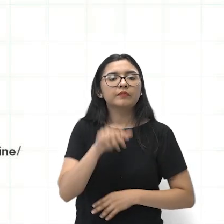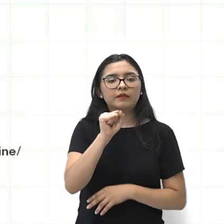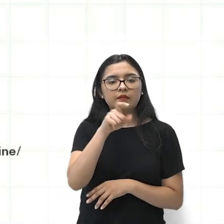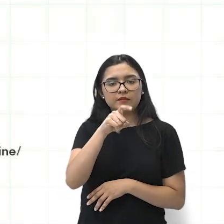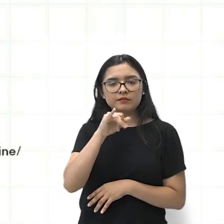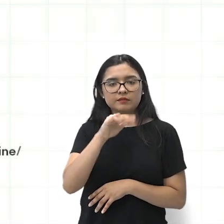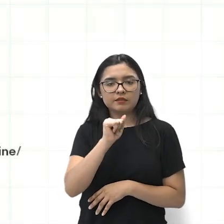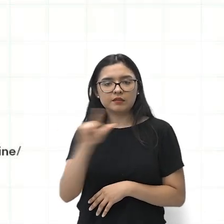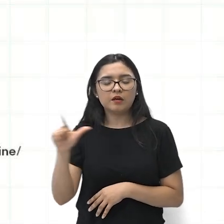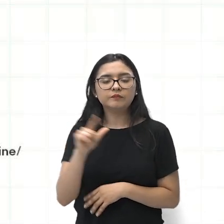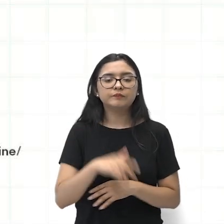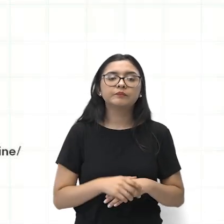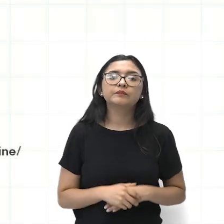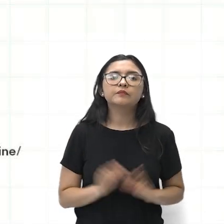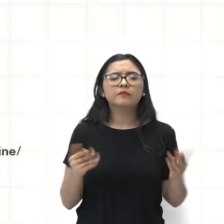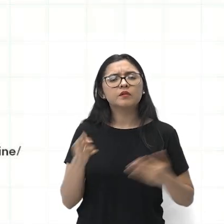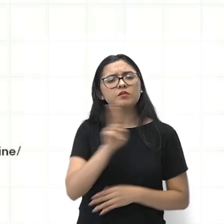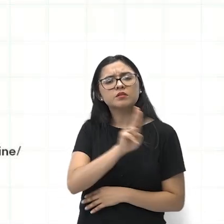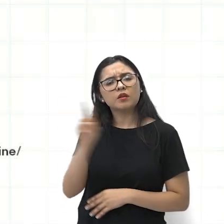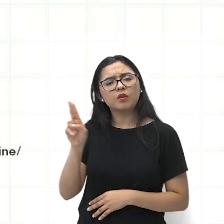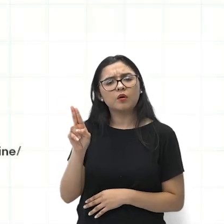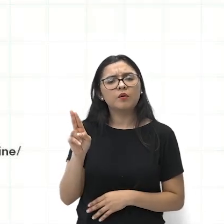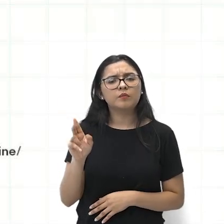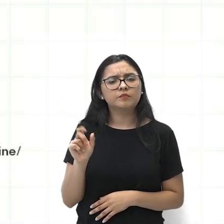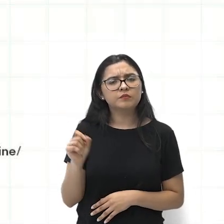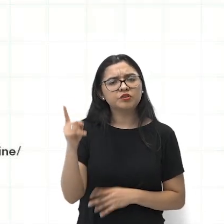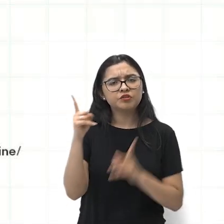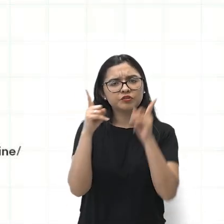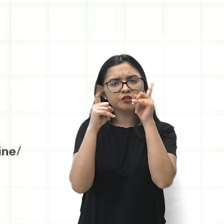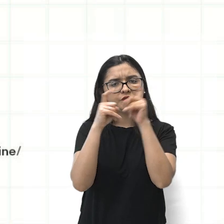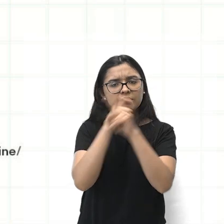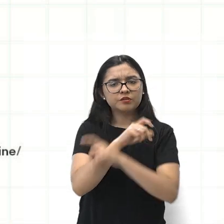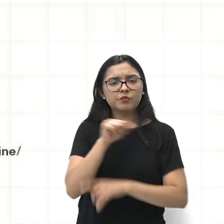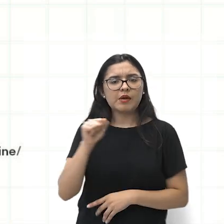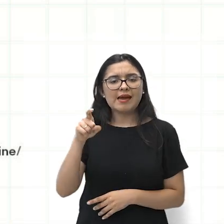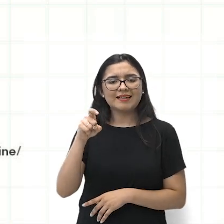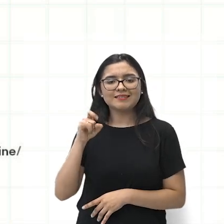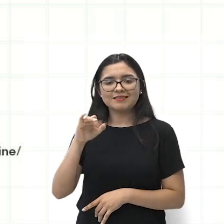axial, professor, esse nome tá difícil.